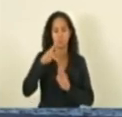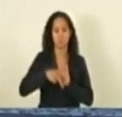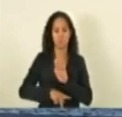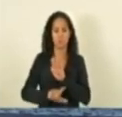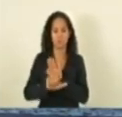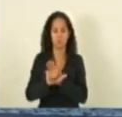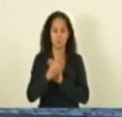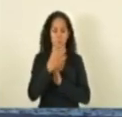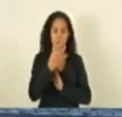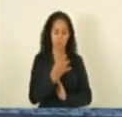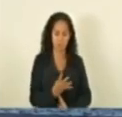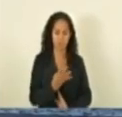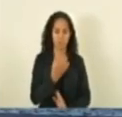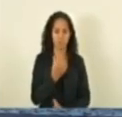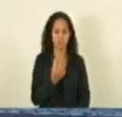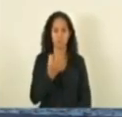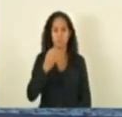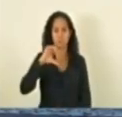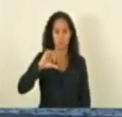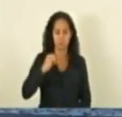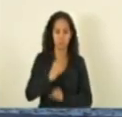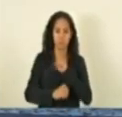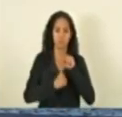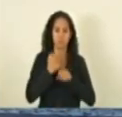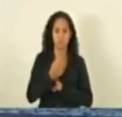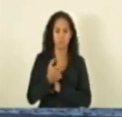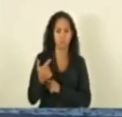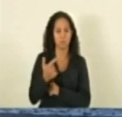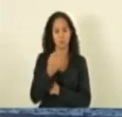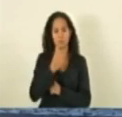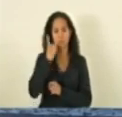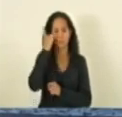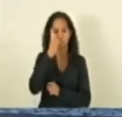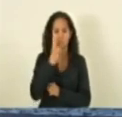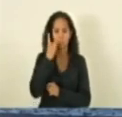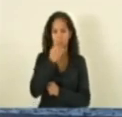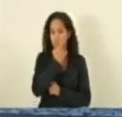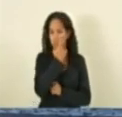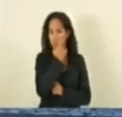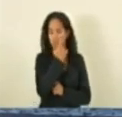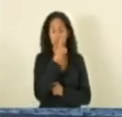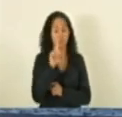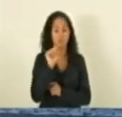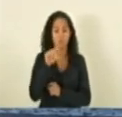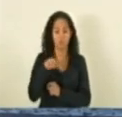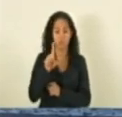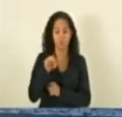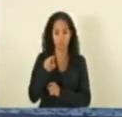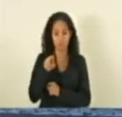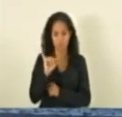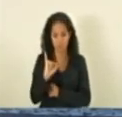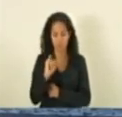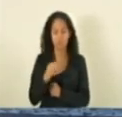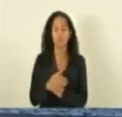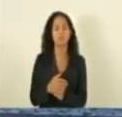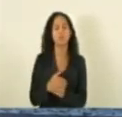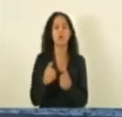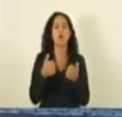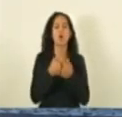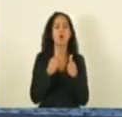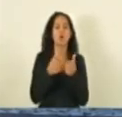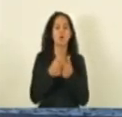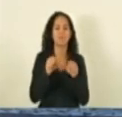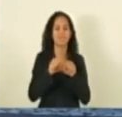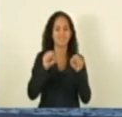projeto de lei 469/2022 do deputado Gandini, que dispõe sobre o aumento da frota